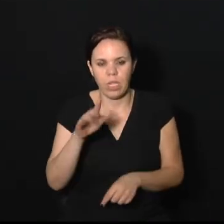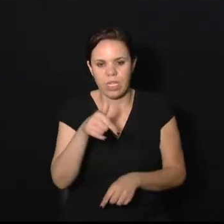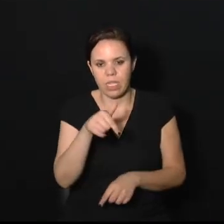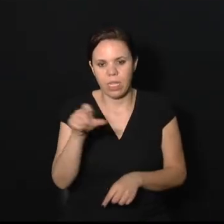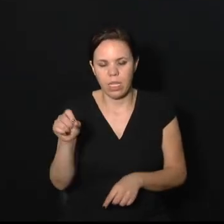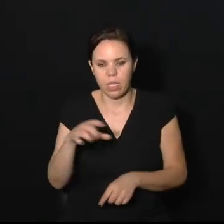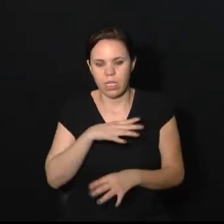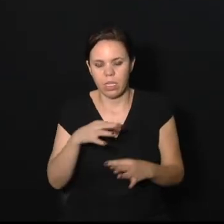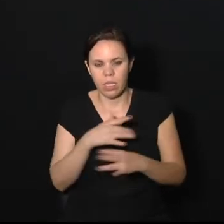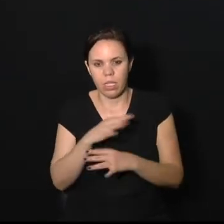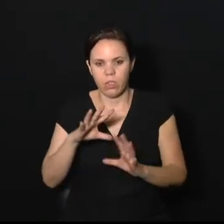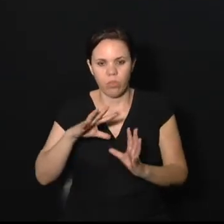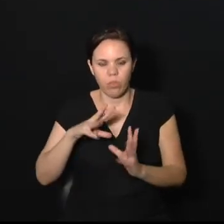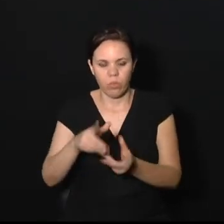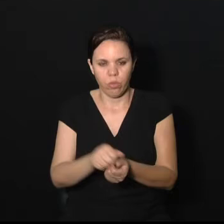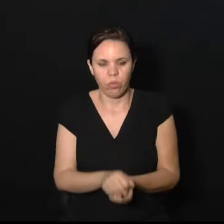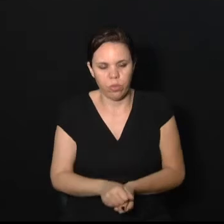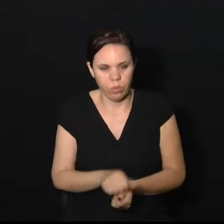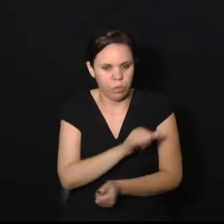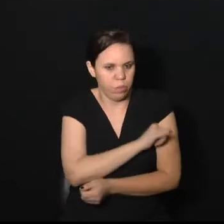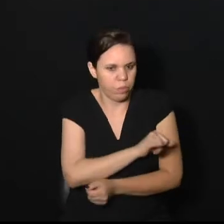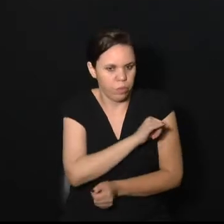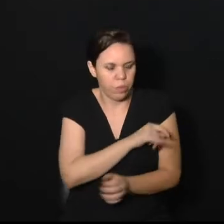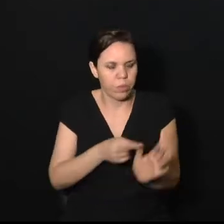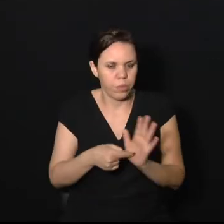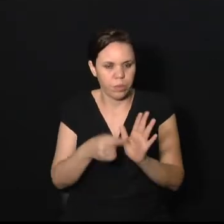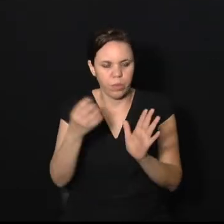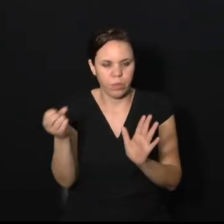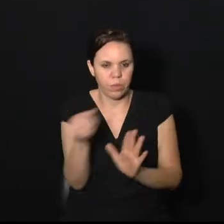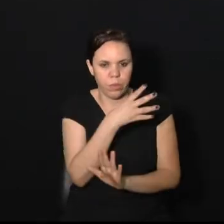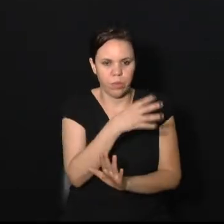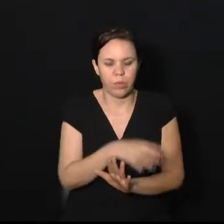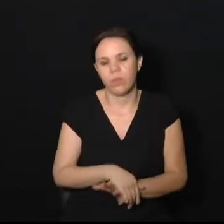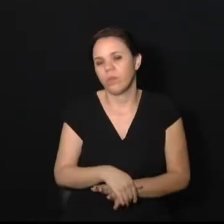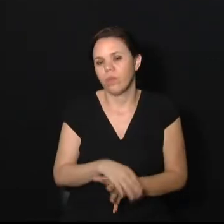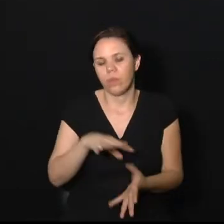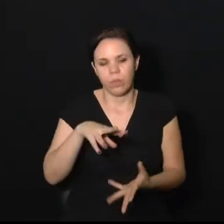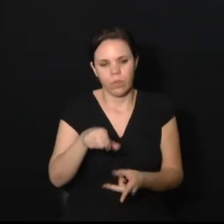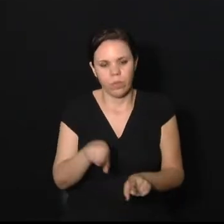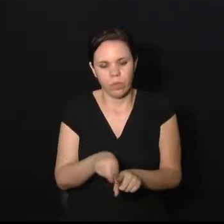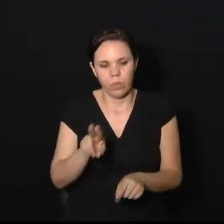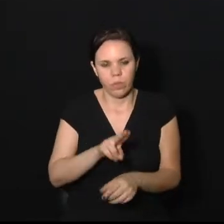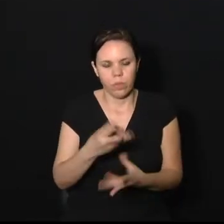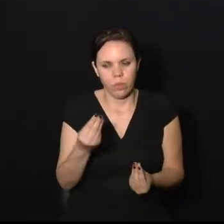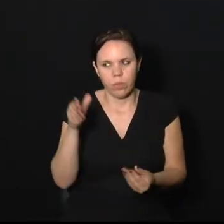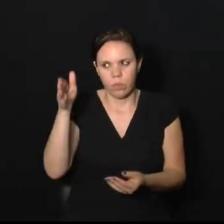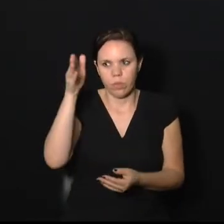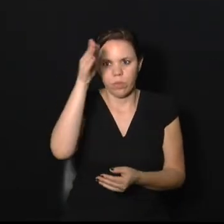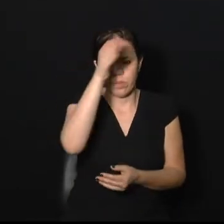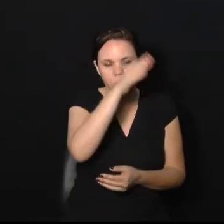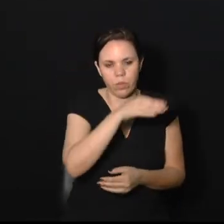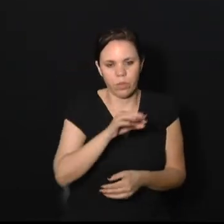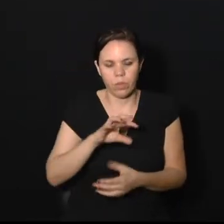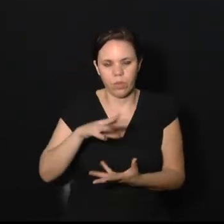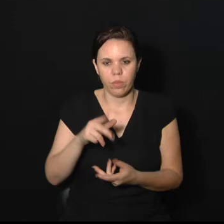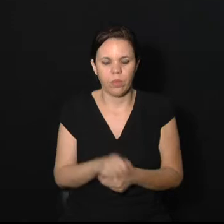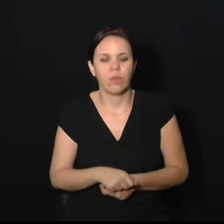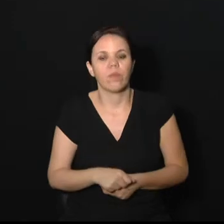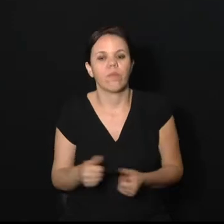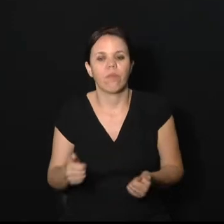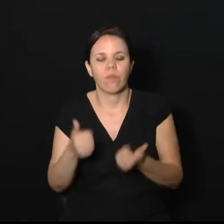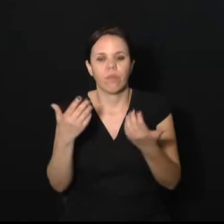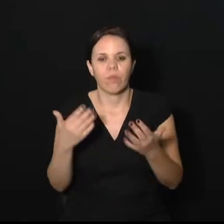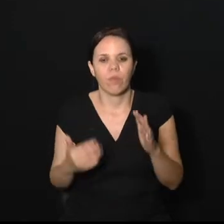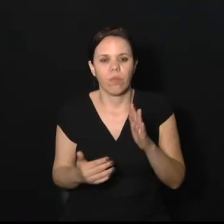Janeiro botou para fora, né, apresentou um novo case global. E o Waze já está fazendo isso com muitas cidades, está sendo bem positivo. E o